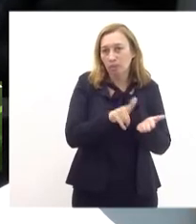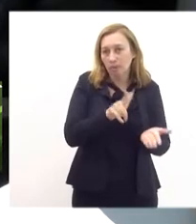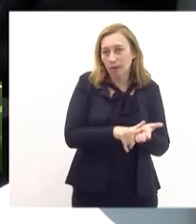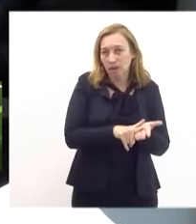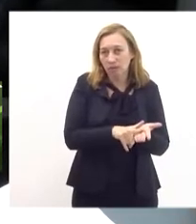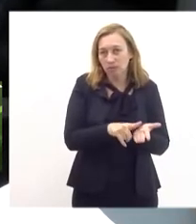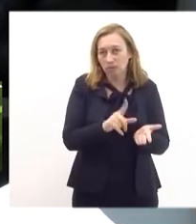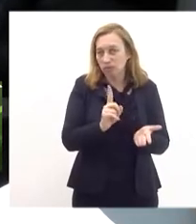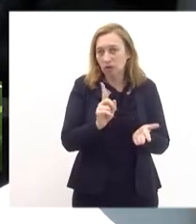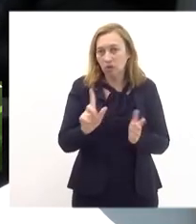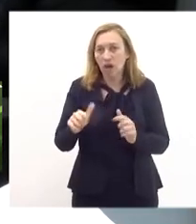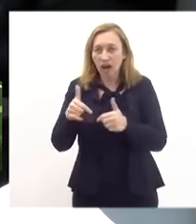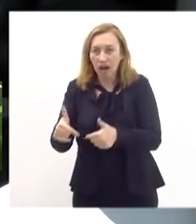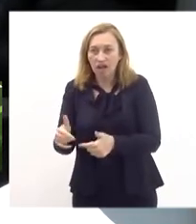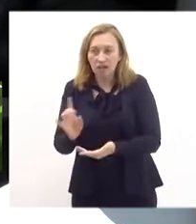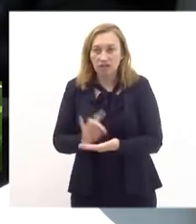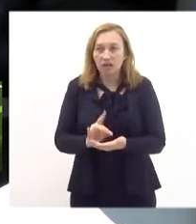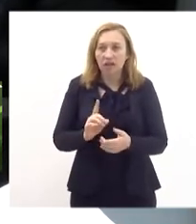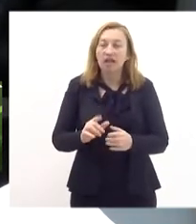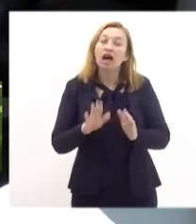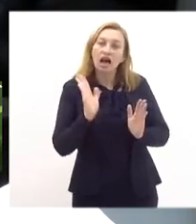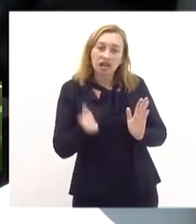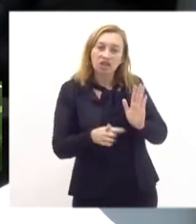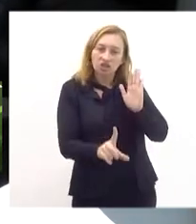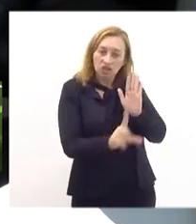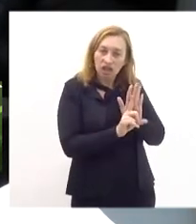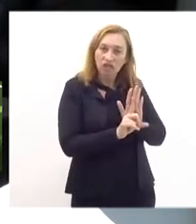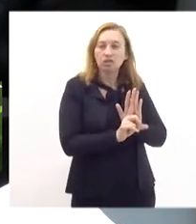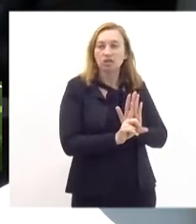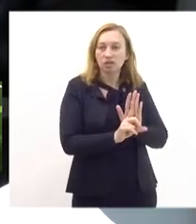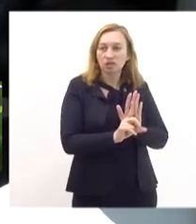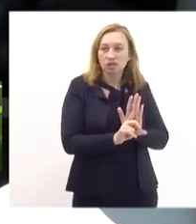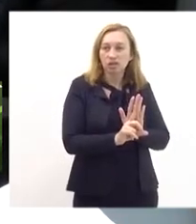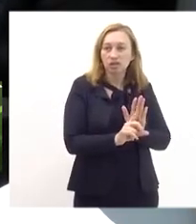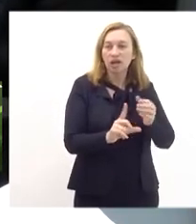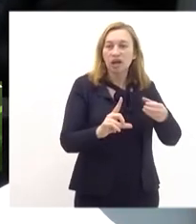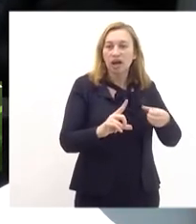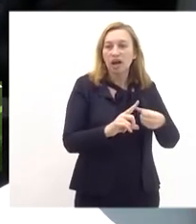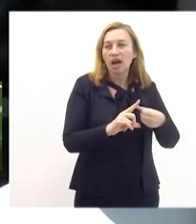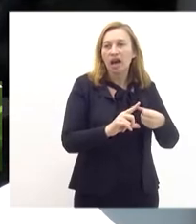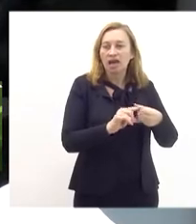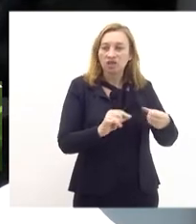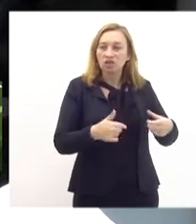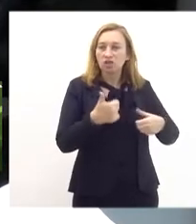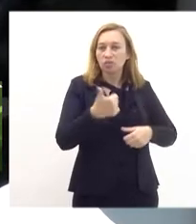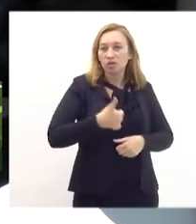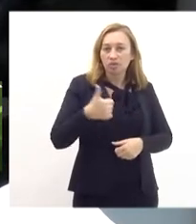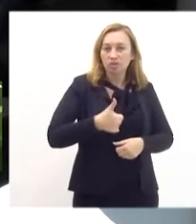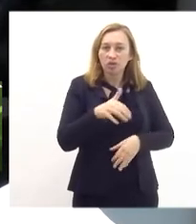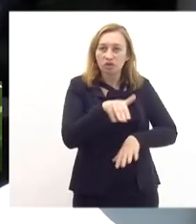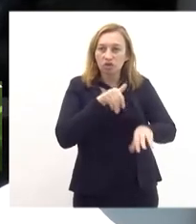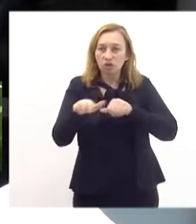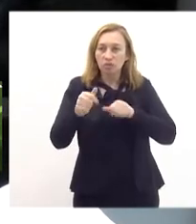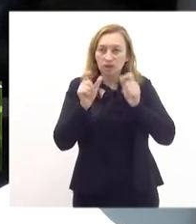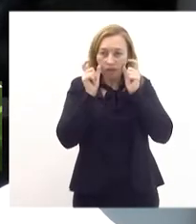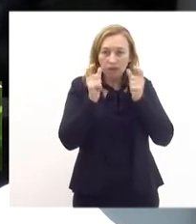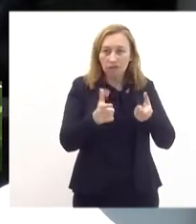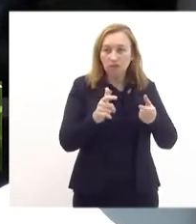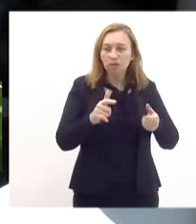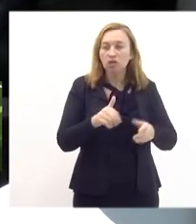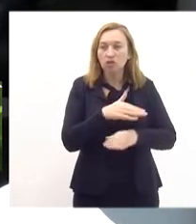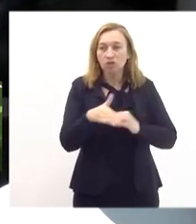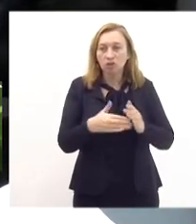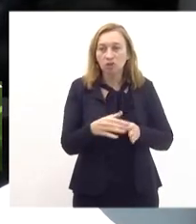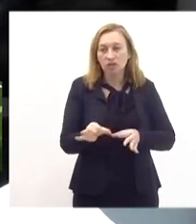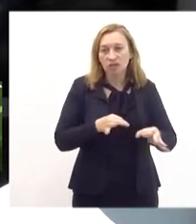Então, a lei já começa no seu artigo 1º chamando a atenção para aqueles que vão desenvolver o programa de integridade